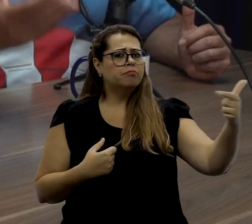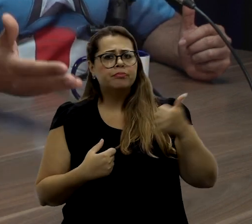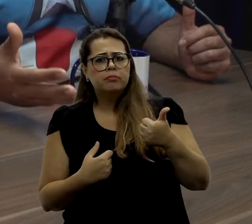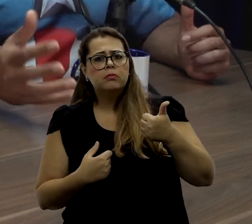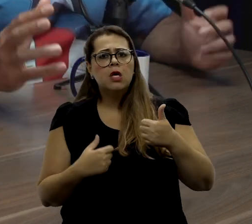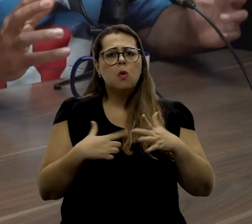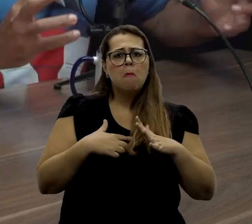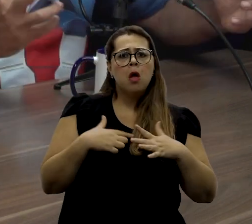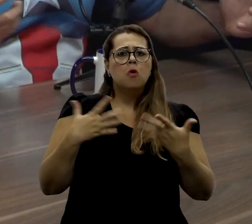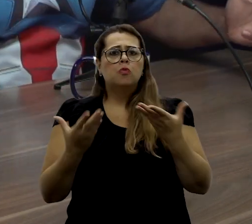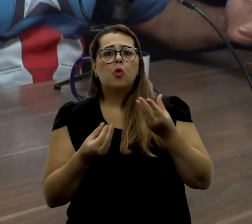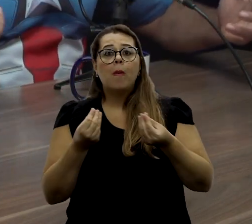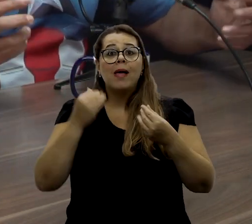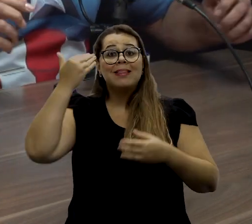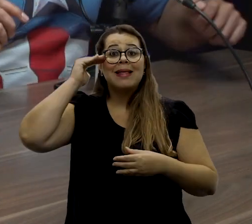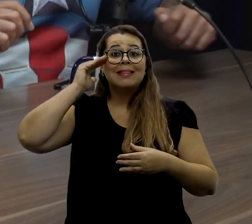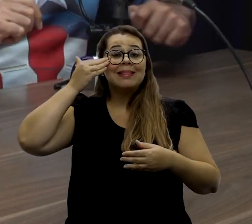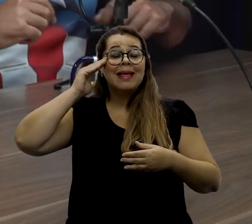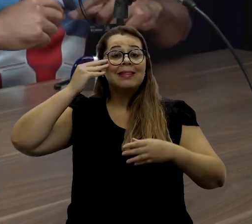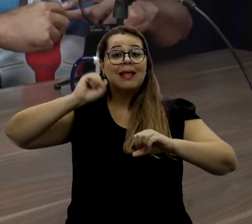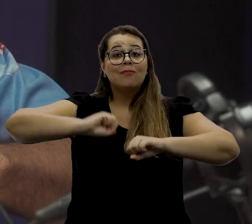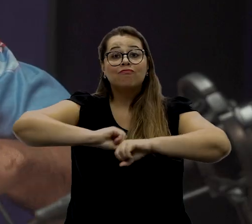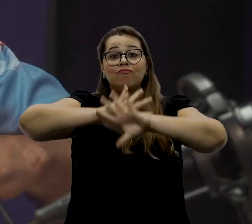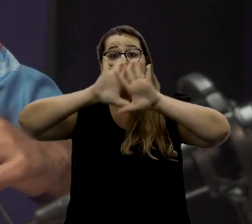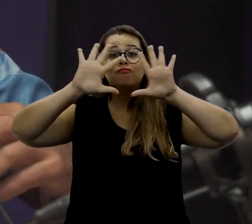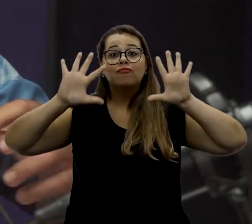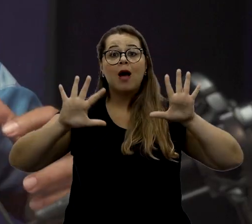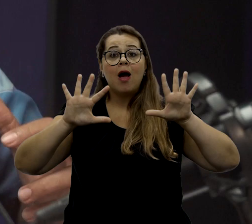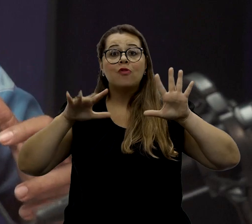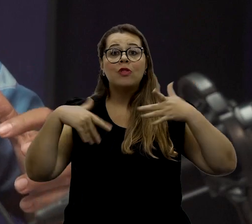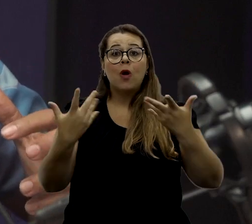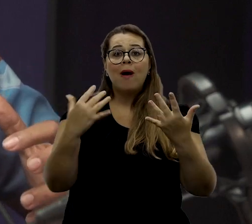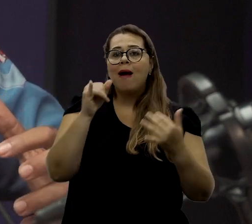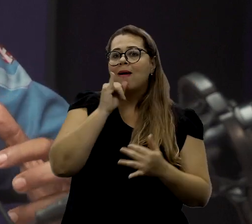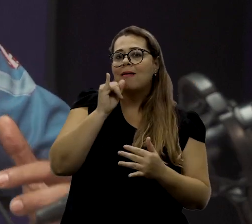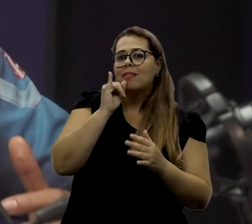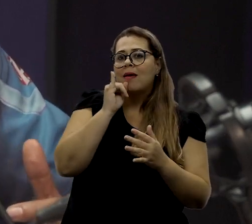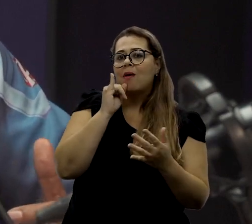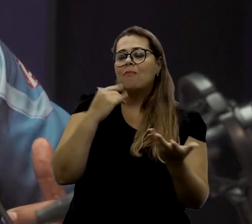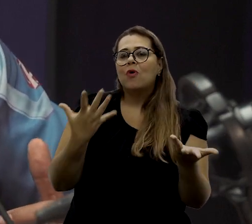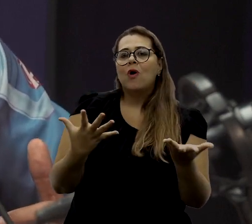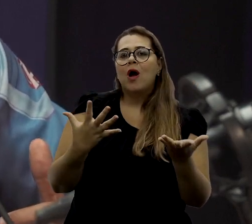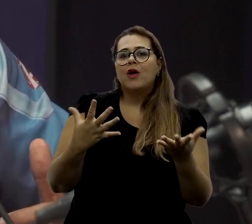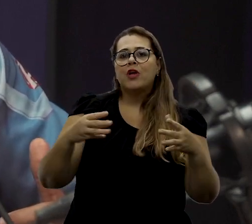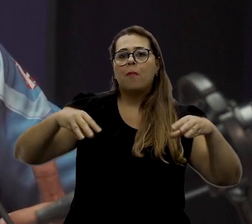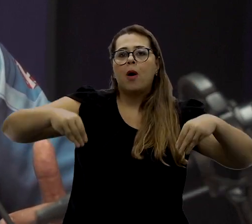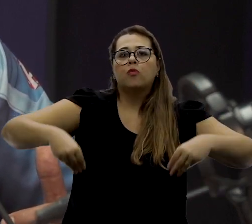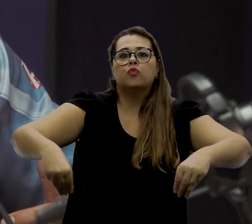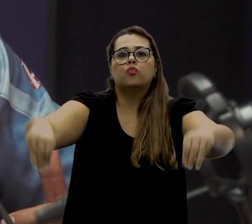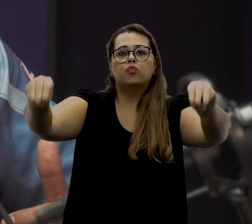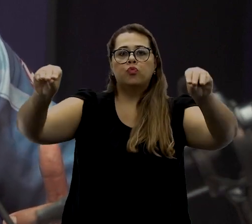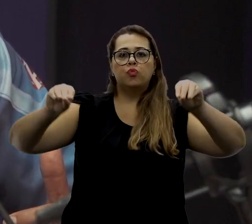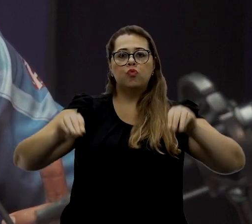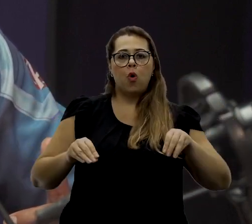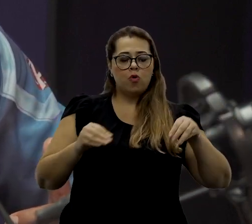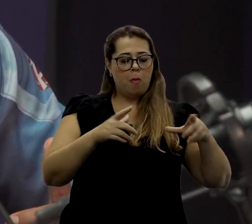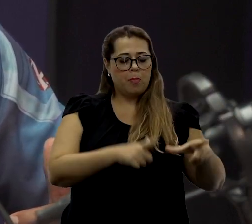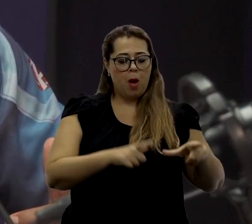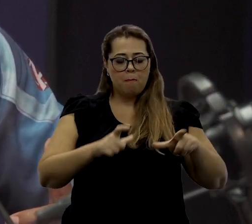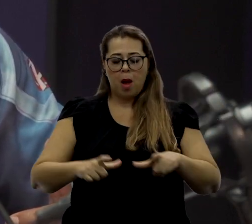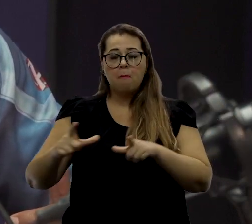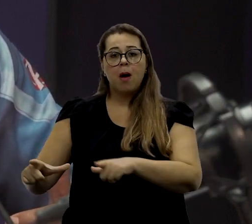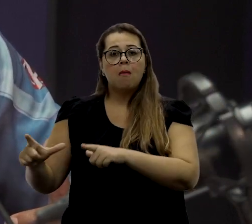maior que o dela. Eles começam a entender e no final eles fazem uma colcha de retalhos. E essa colcha de retalhos é para falar que a vida é